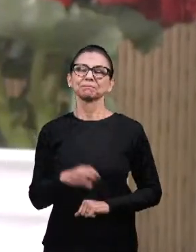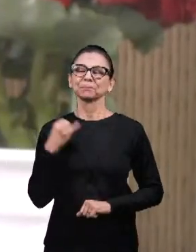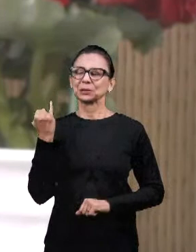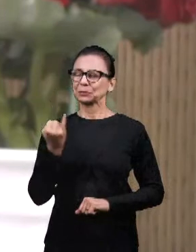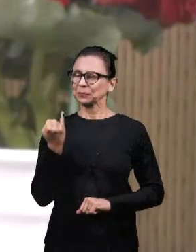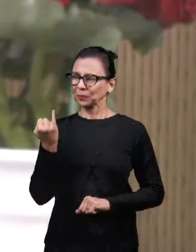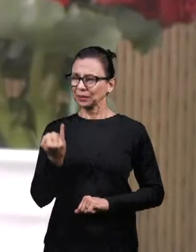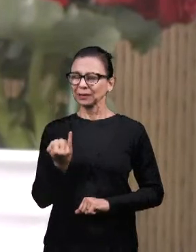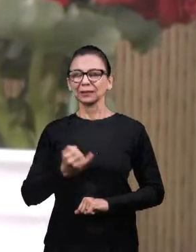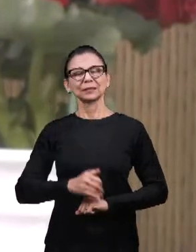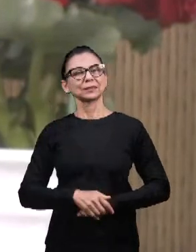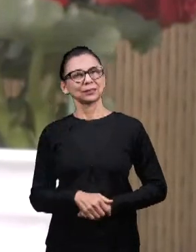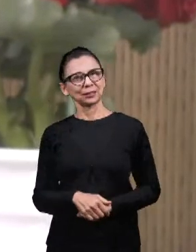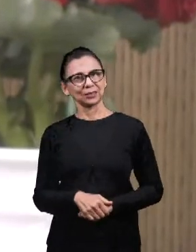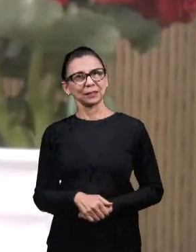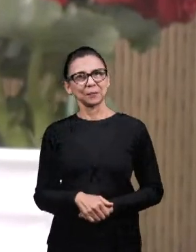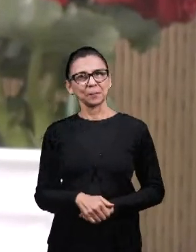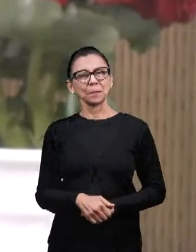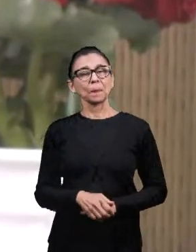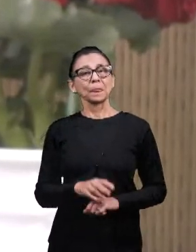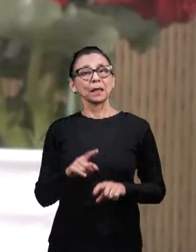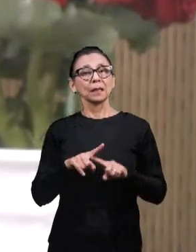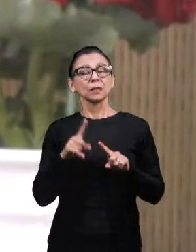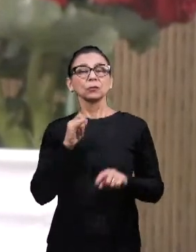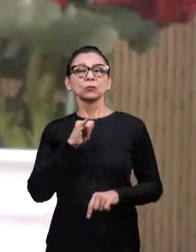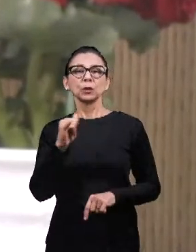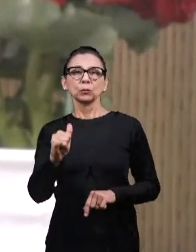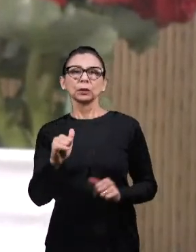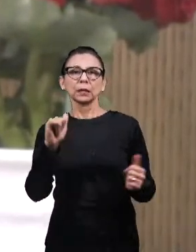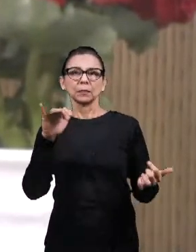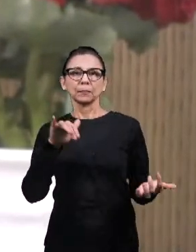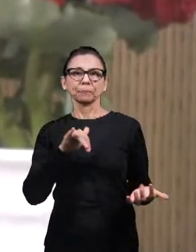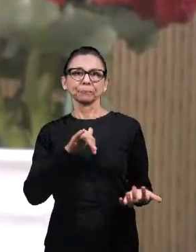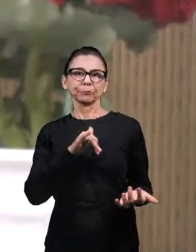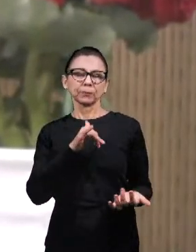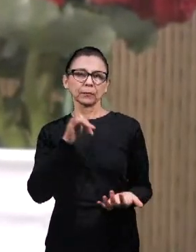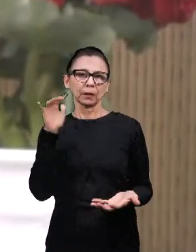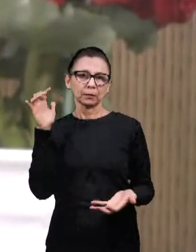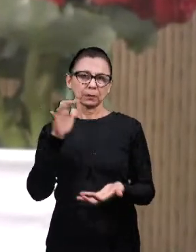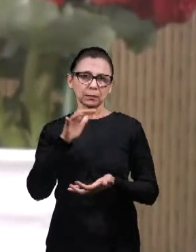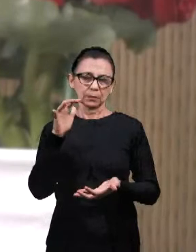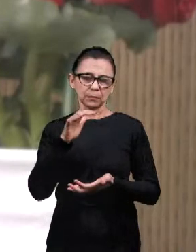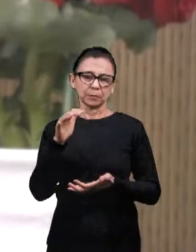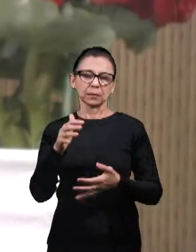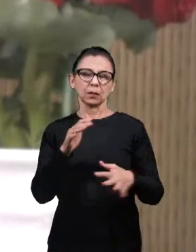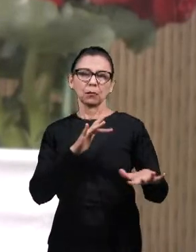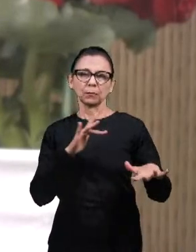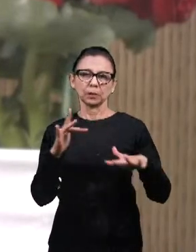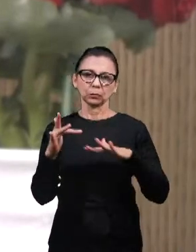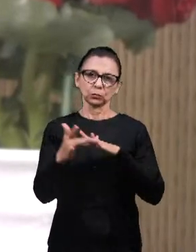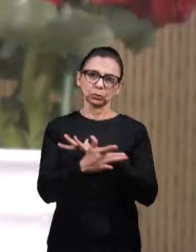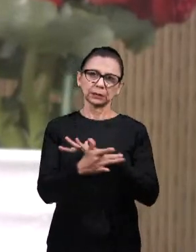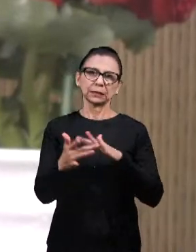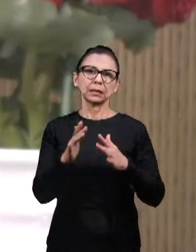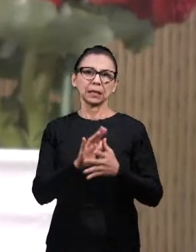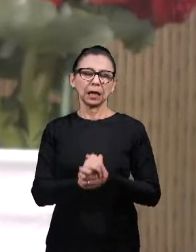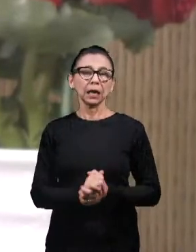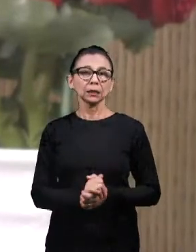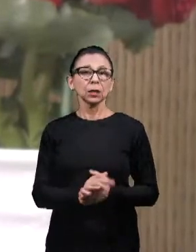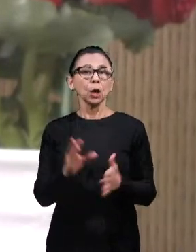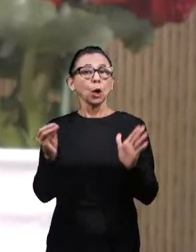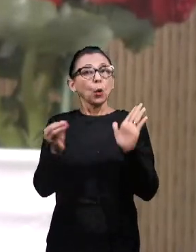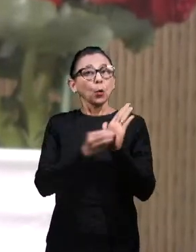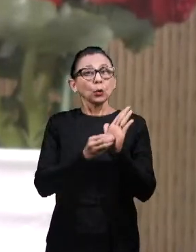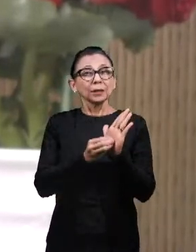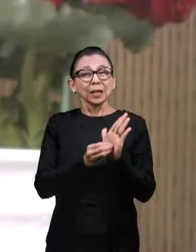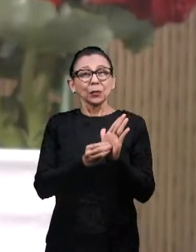da transmissão, para não diluir a mensagem, não dissolver a mensagem, para o conteúdo estar ali presente